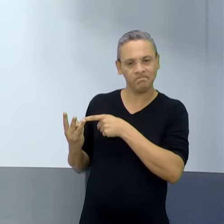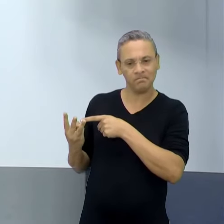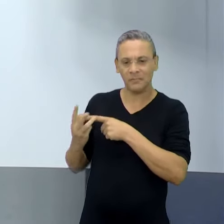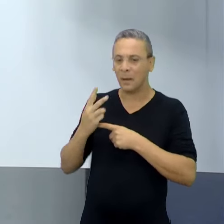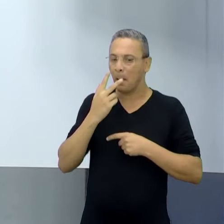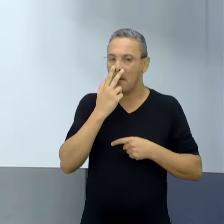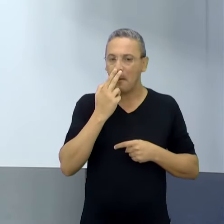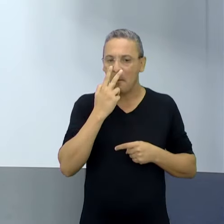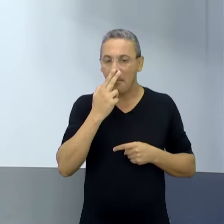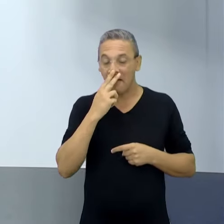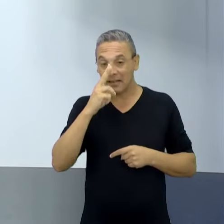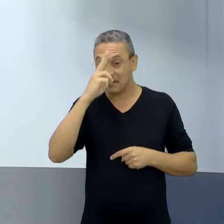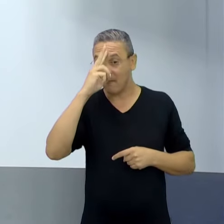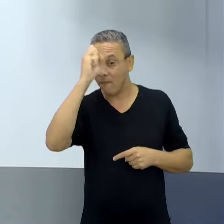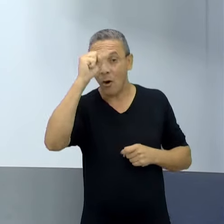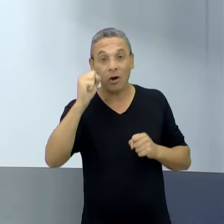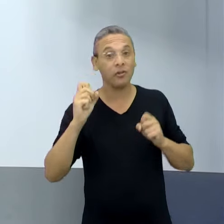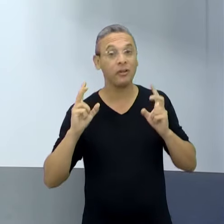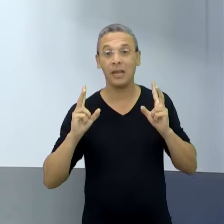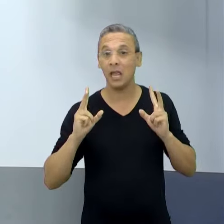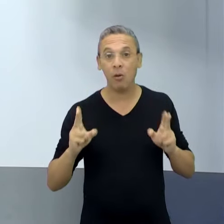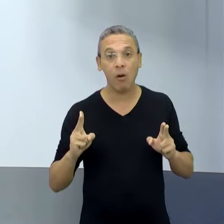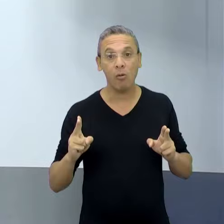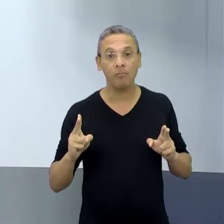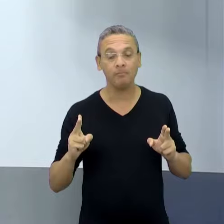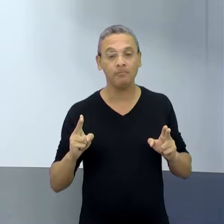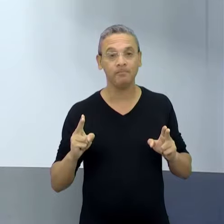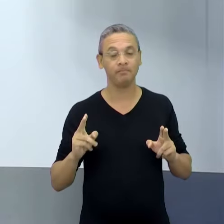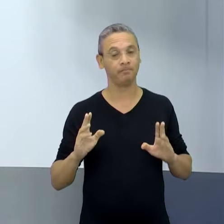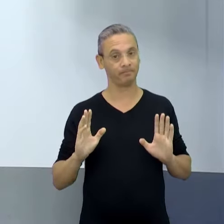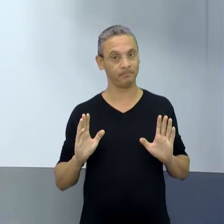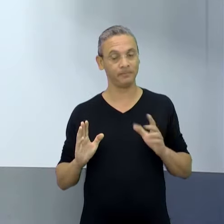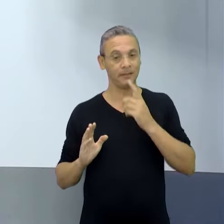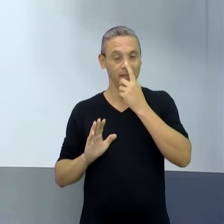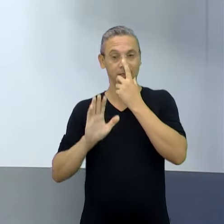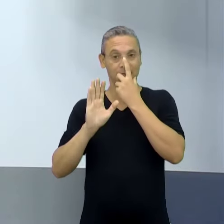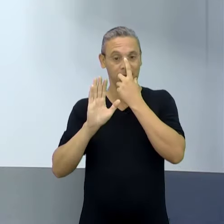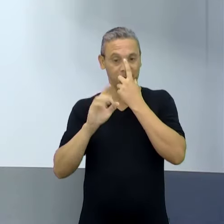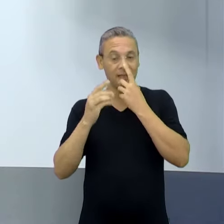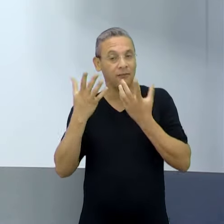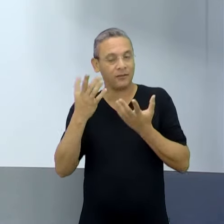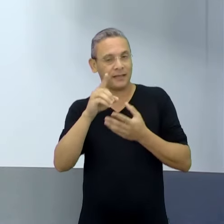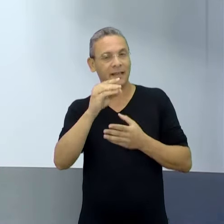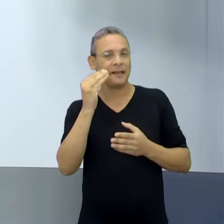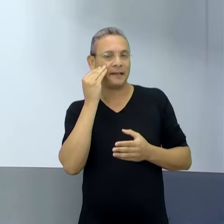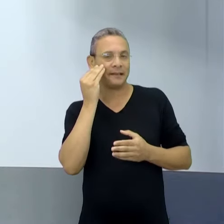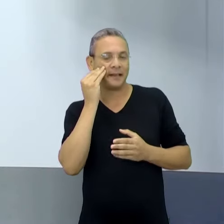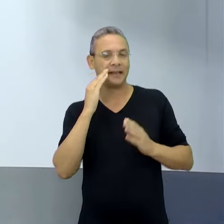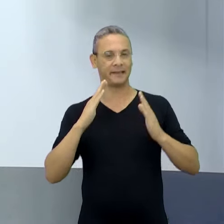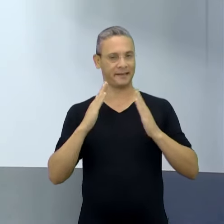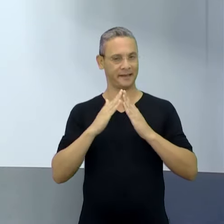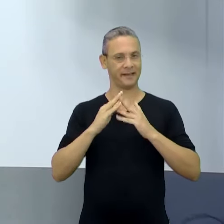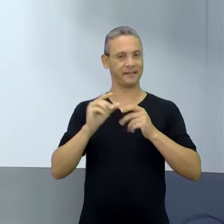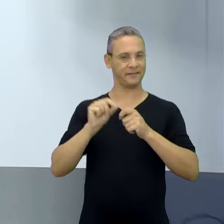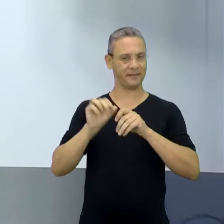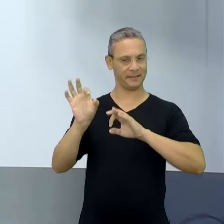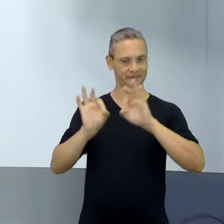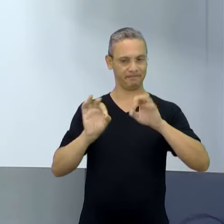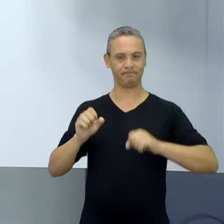da mesma potência para a gente poder fazer uma comparação e eu espero que você tenha feito isso aí na sua casa,